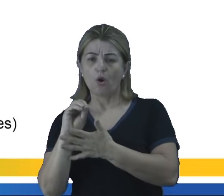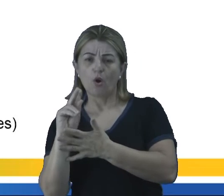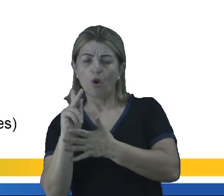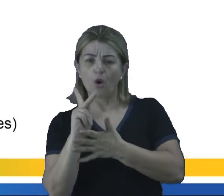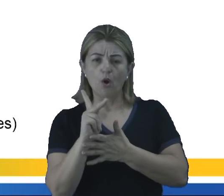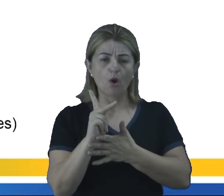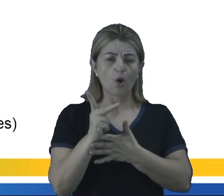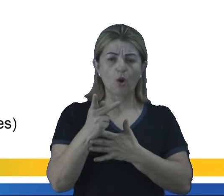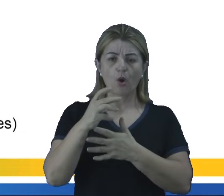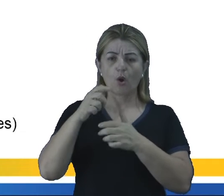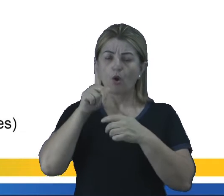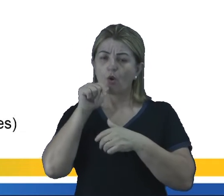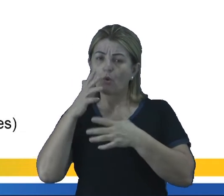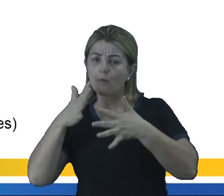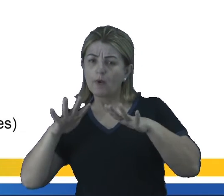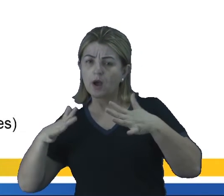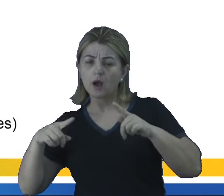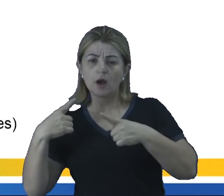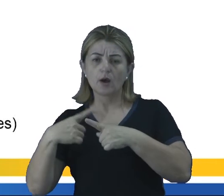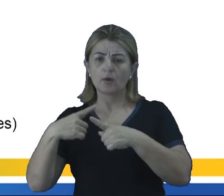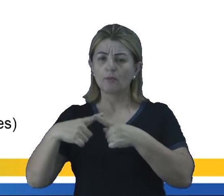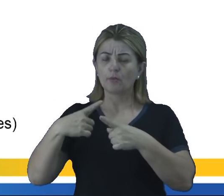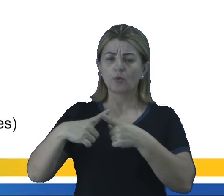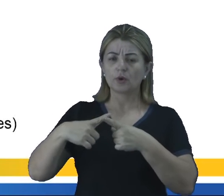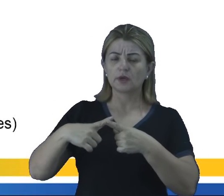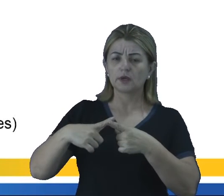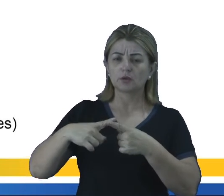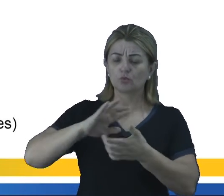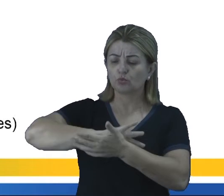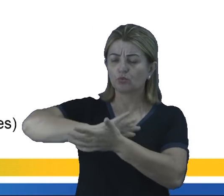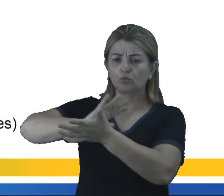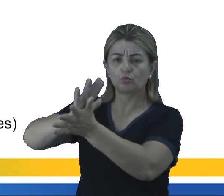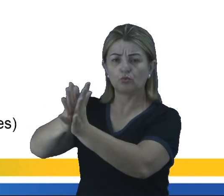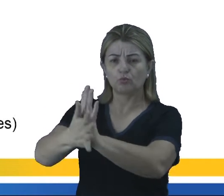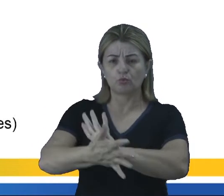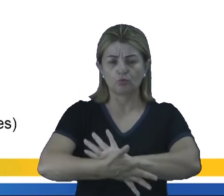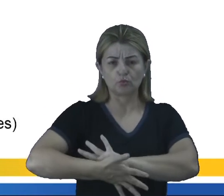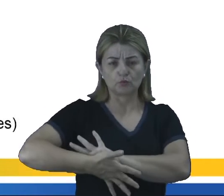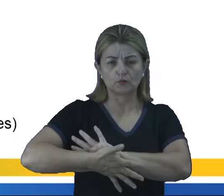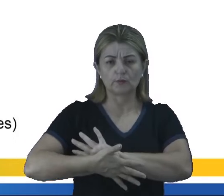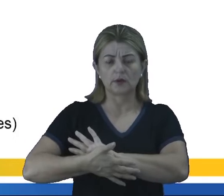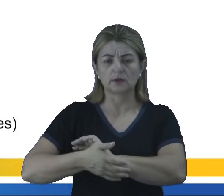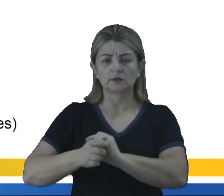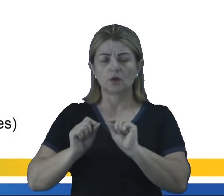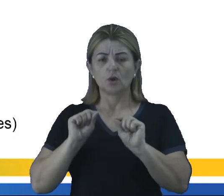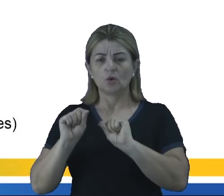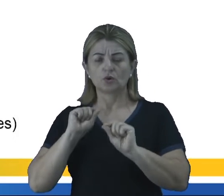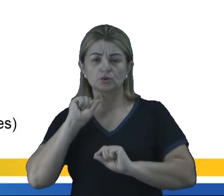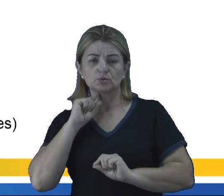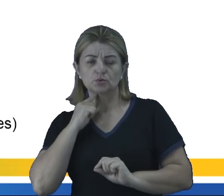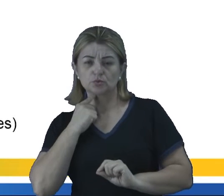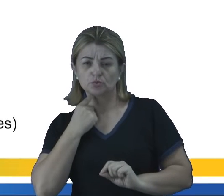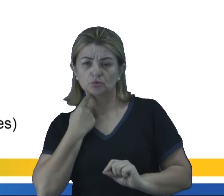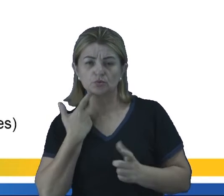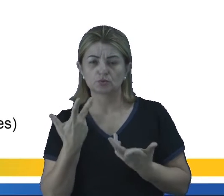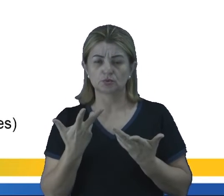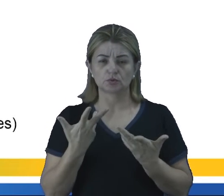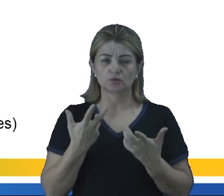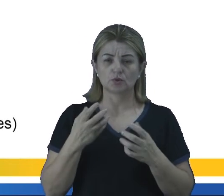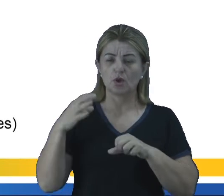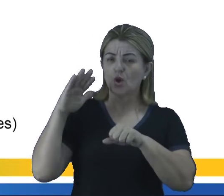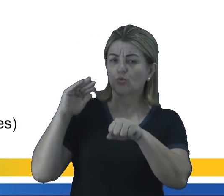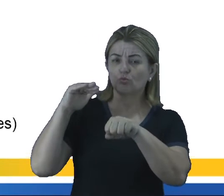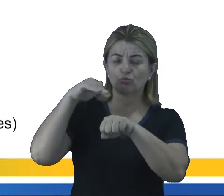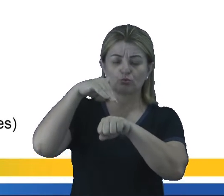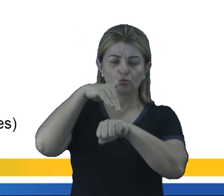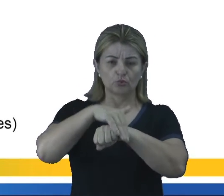portuguesa, ela faz o processo de transição para o Brasil, chegando aqui em 1808. Então, o romantismo ele é marcado pela vinda da